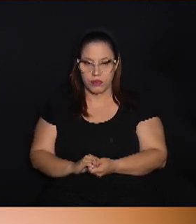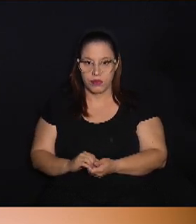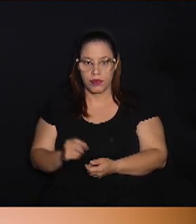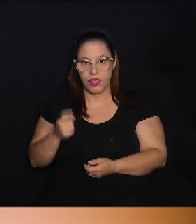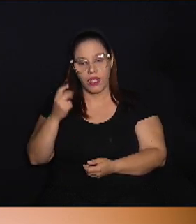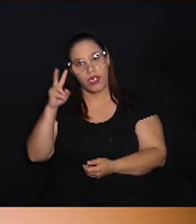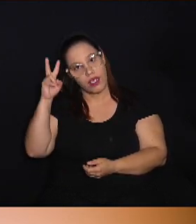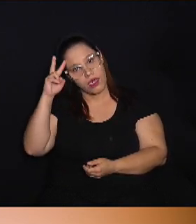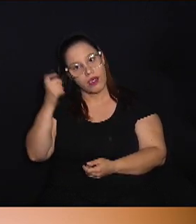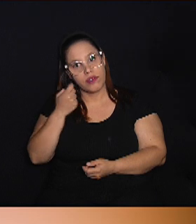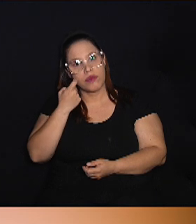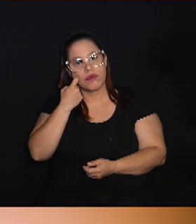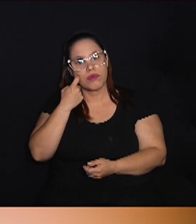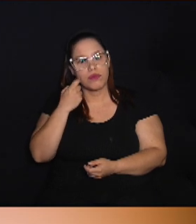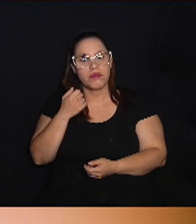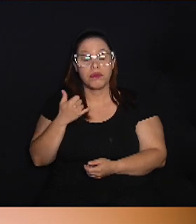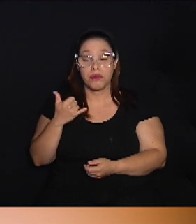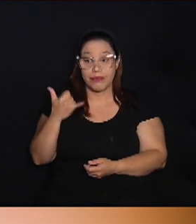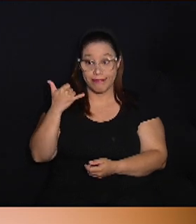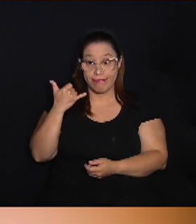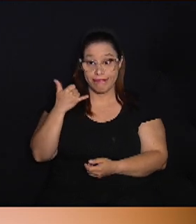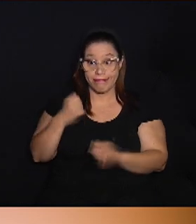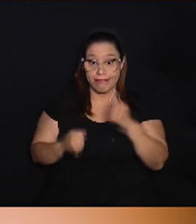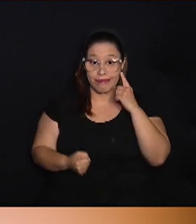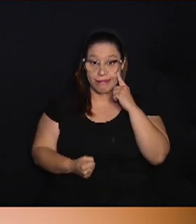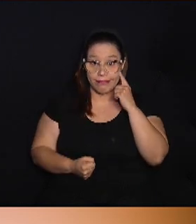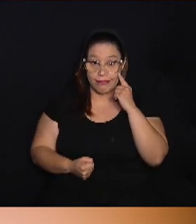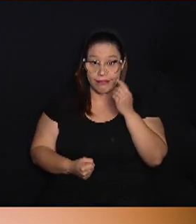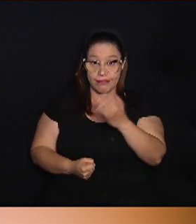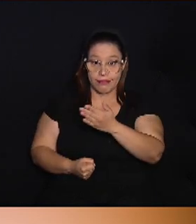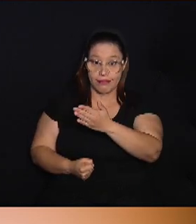Mais informações pelo telefone